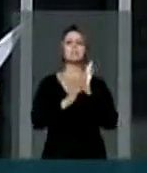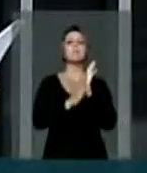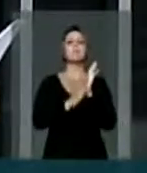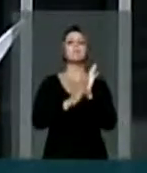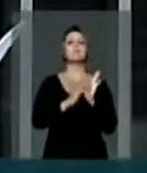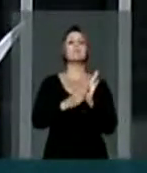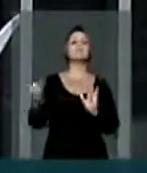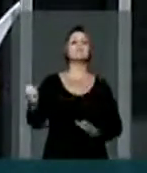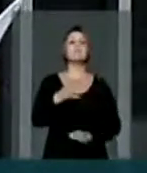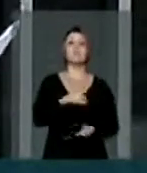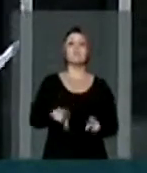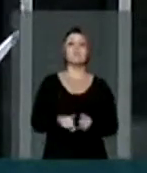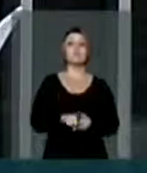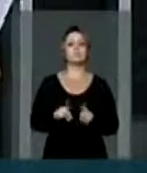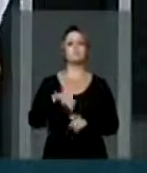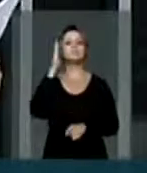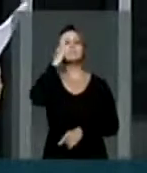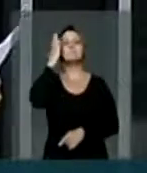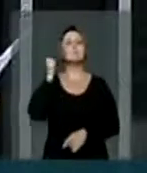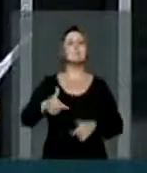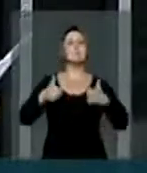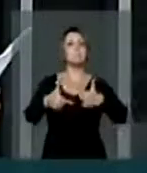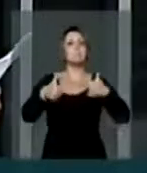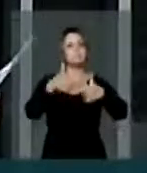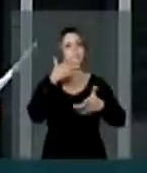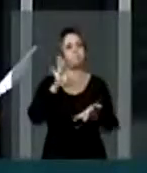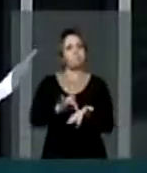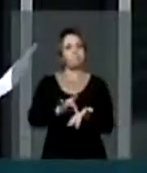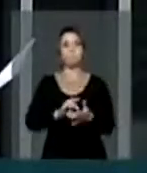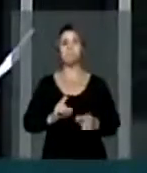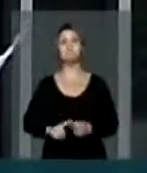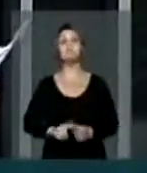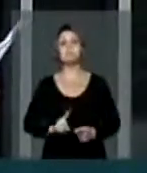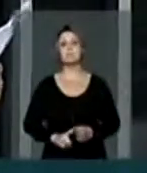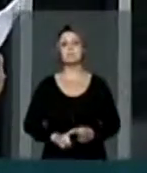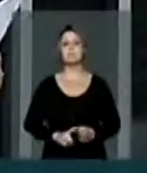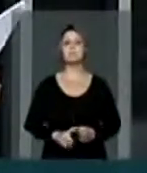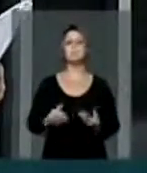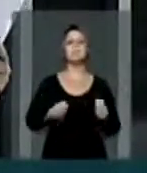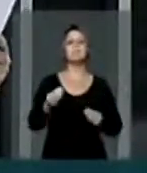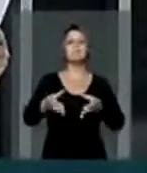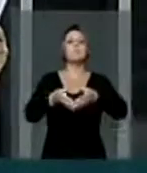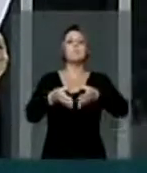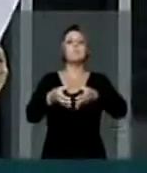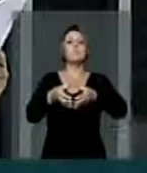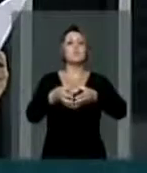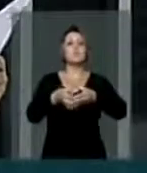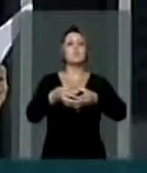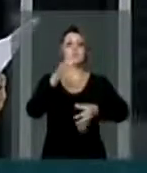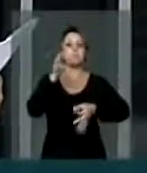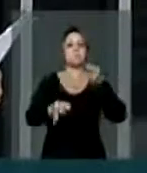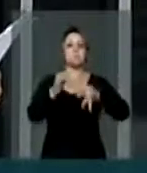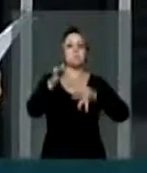novo Código Penal para que ela participe ativamente. Até porque parece que a denominada comissão de célebres